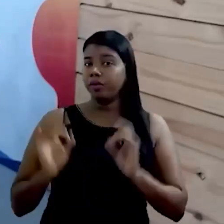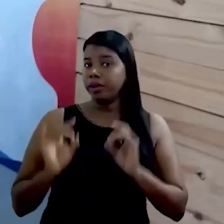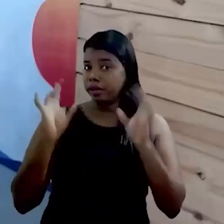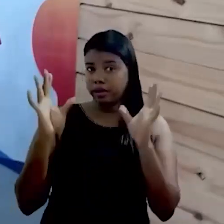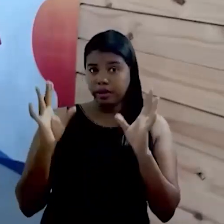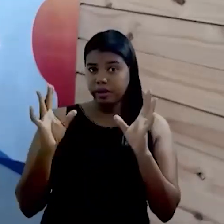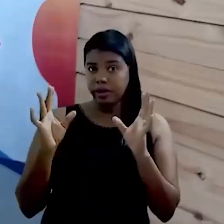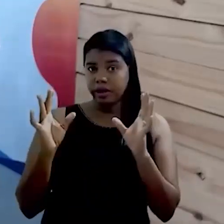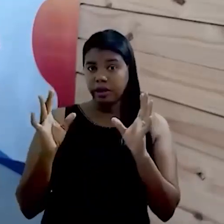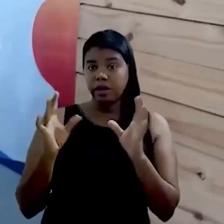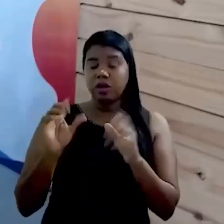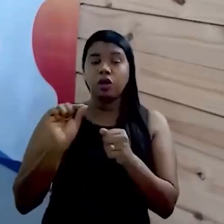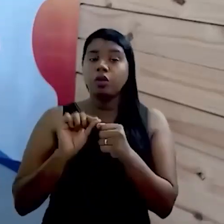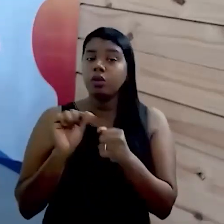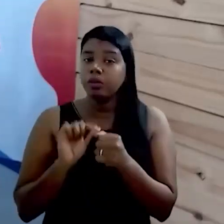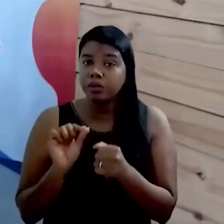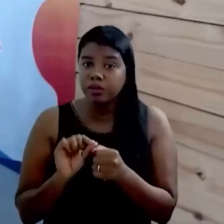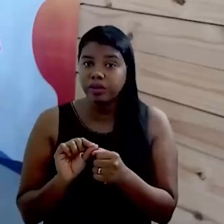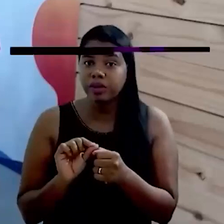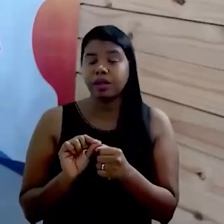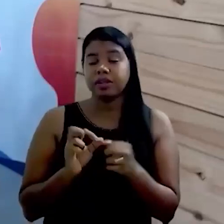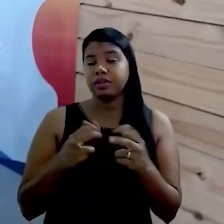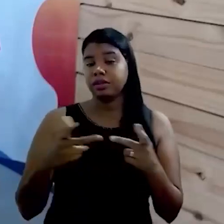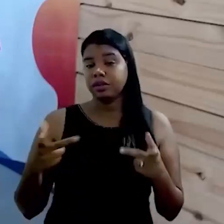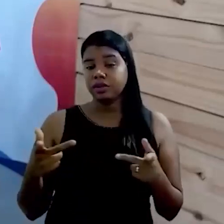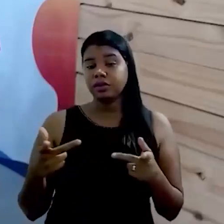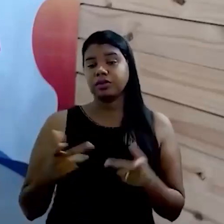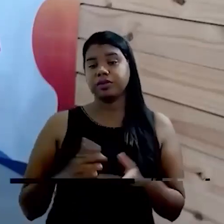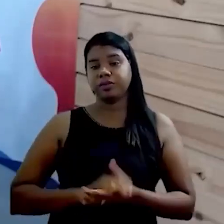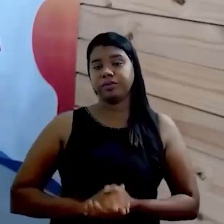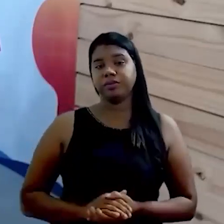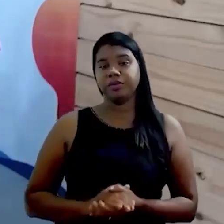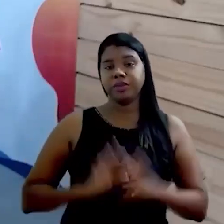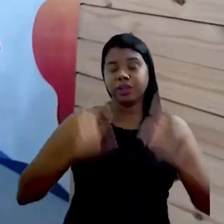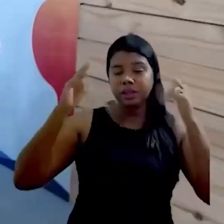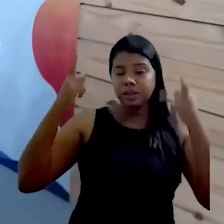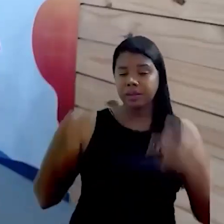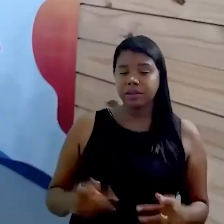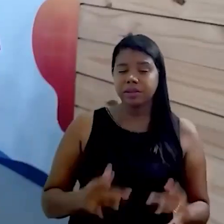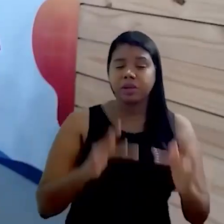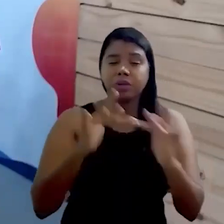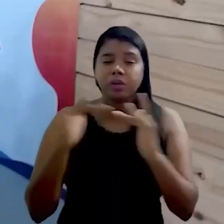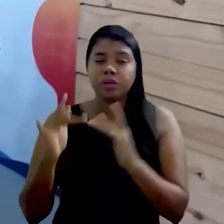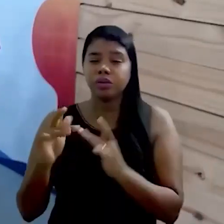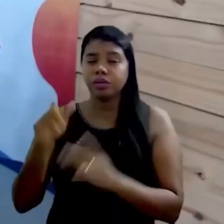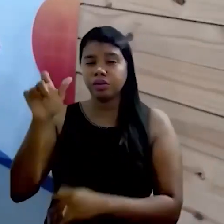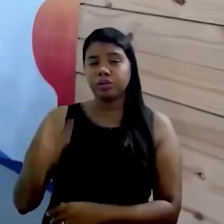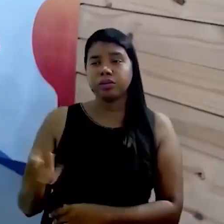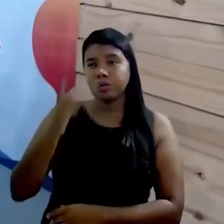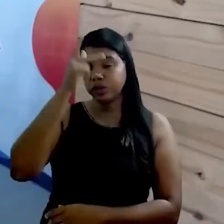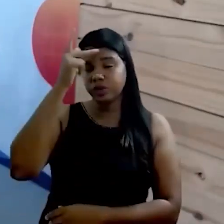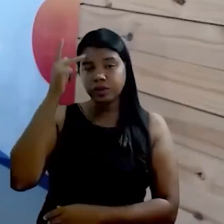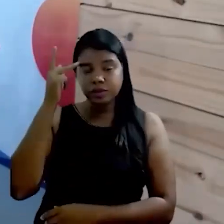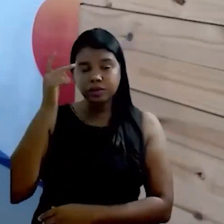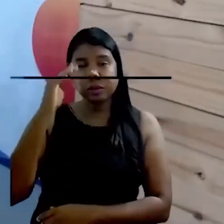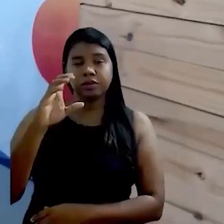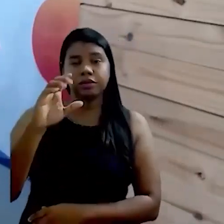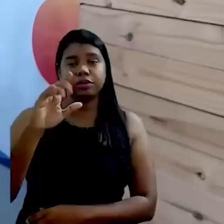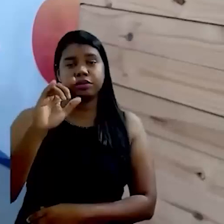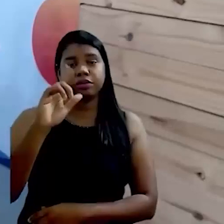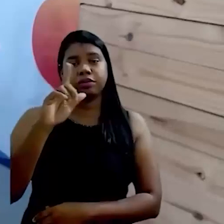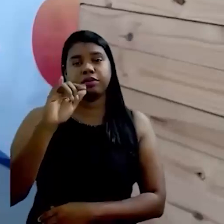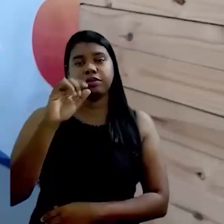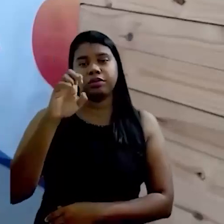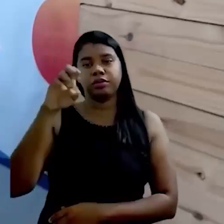se vende, como se produz. Né? Porém, sem deixar o lado humanizado. Exatamente. Esse é o ponto-chave. E aí é justamente o que